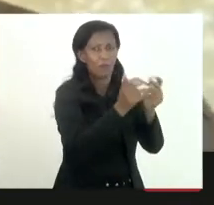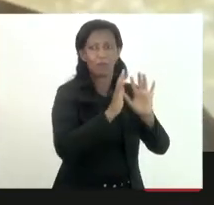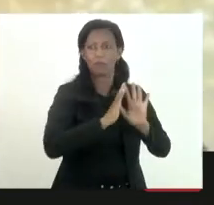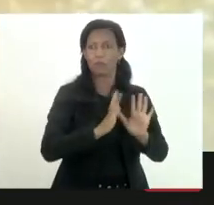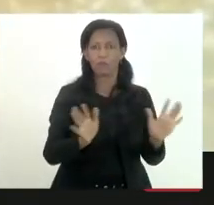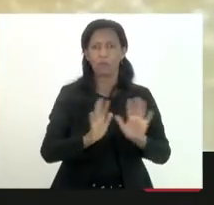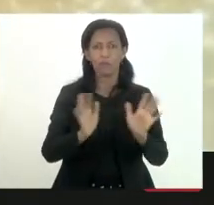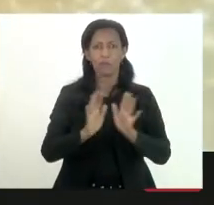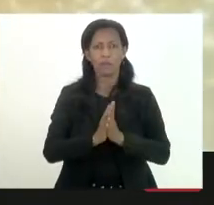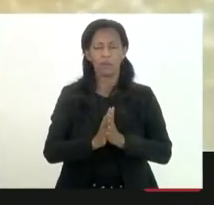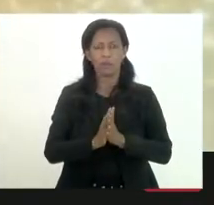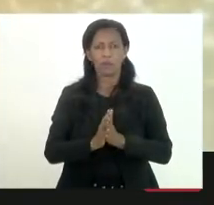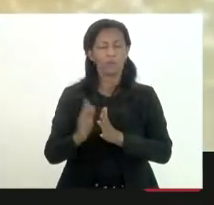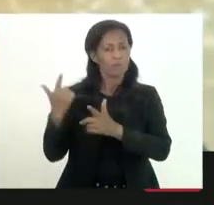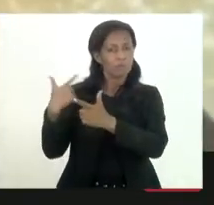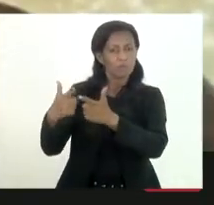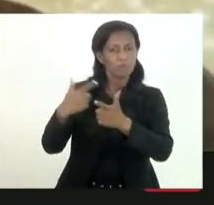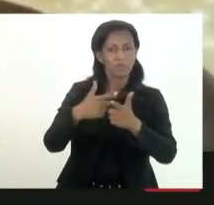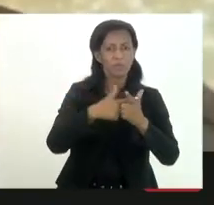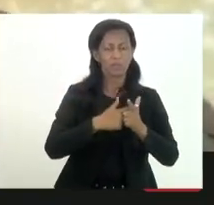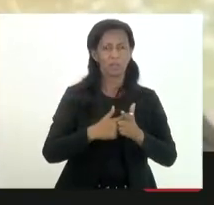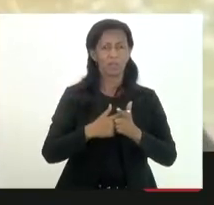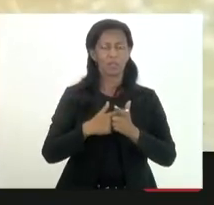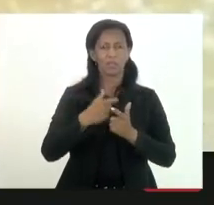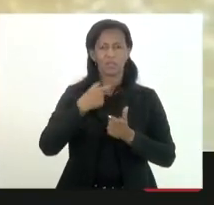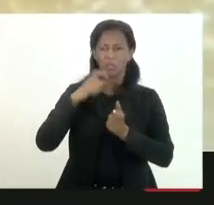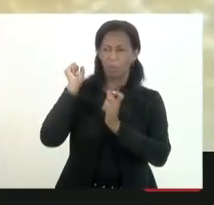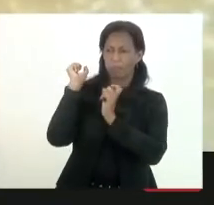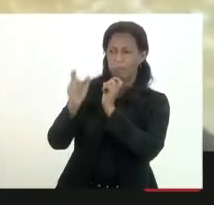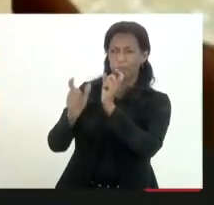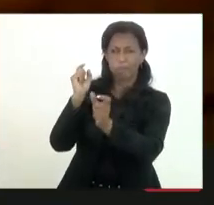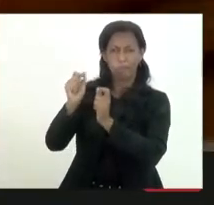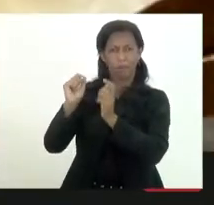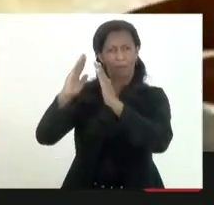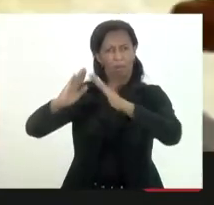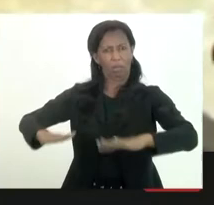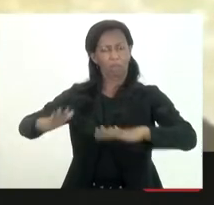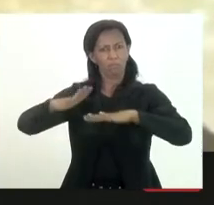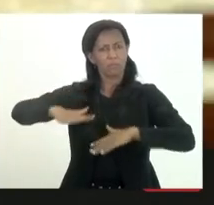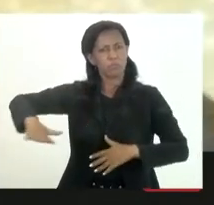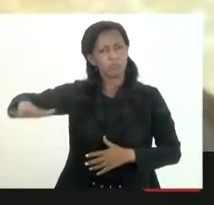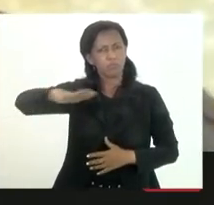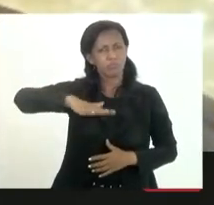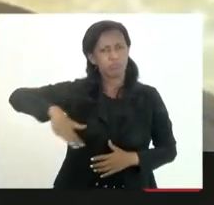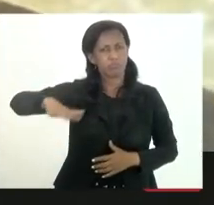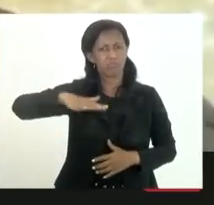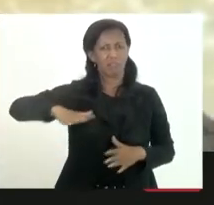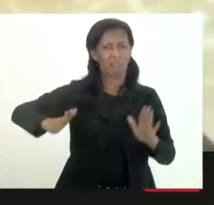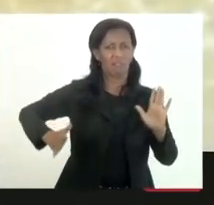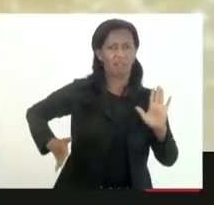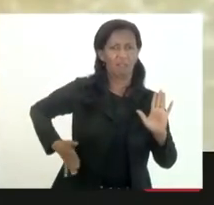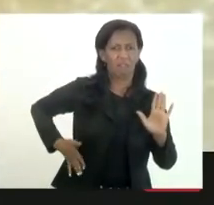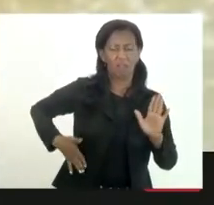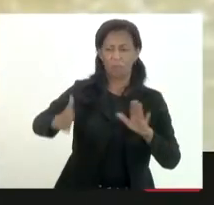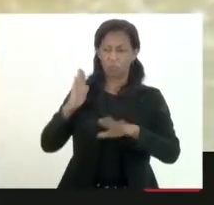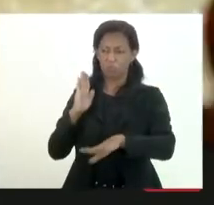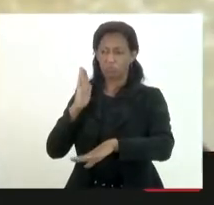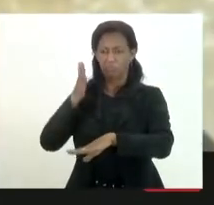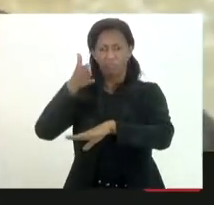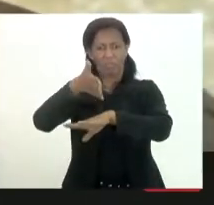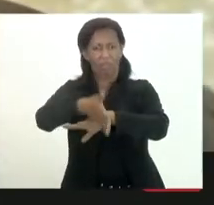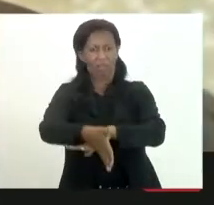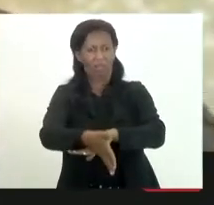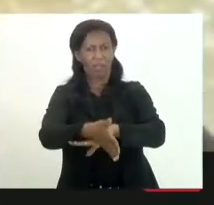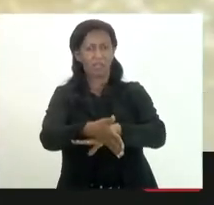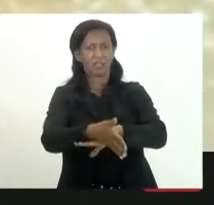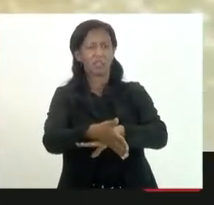flagrantes de depredação de terreiros, de traficantes utilizando